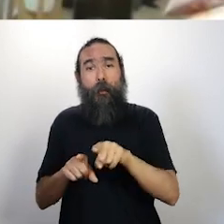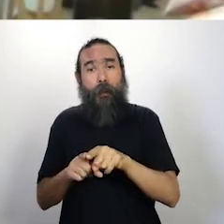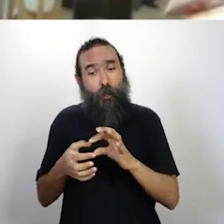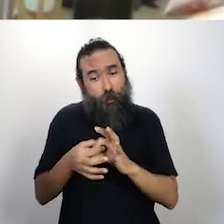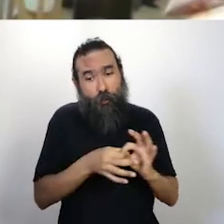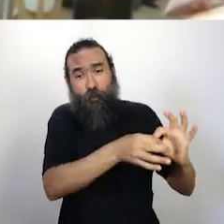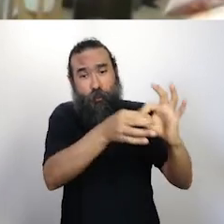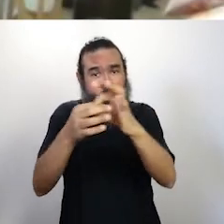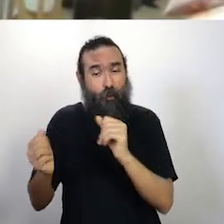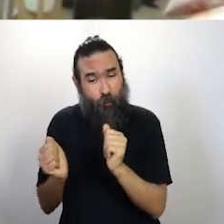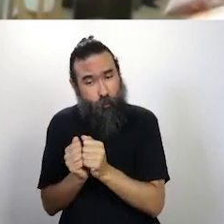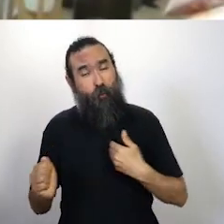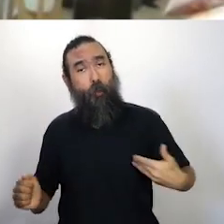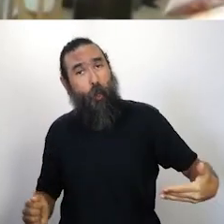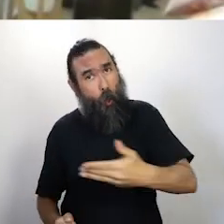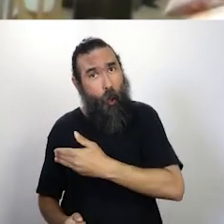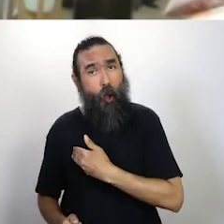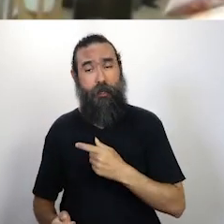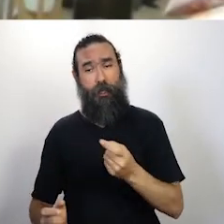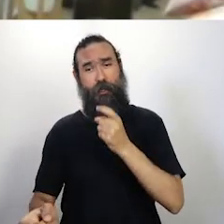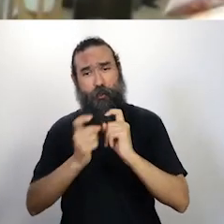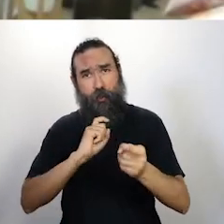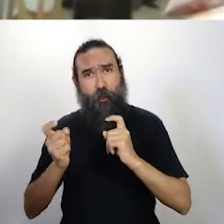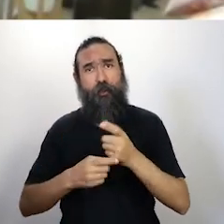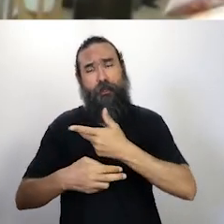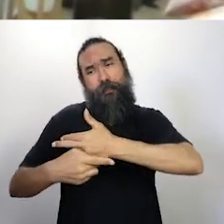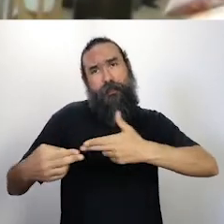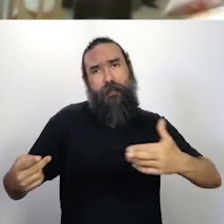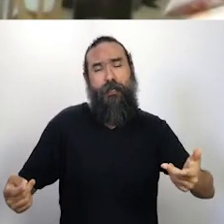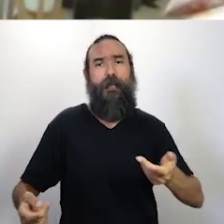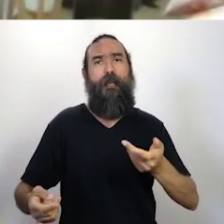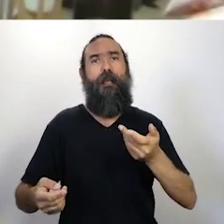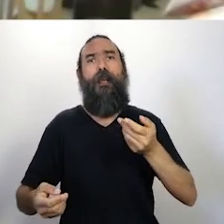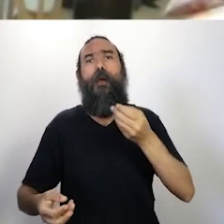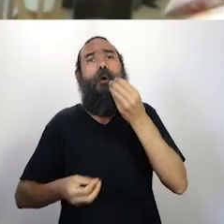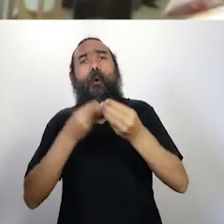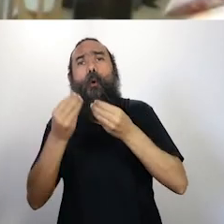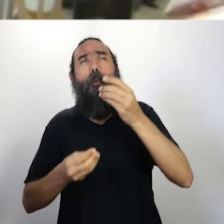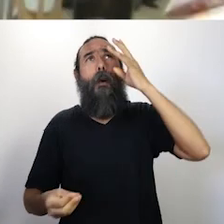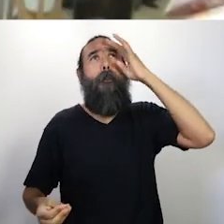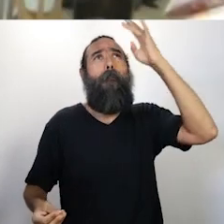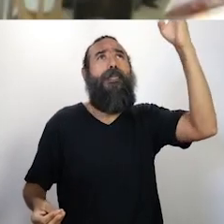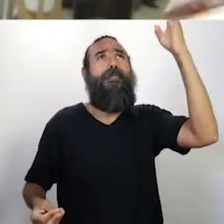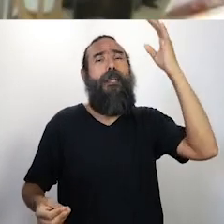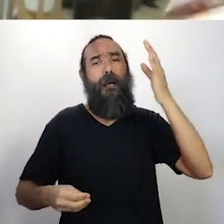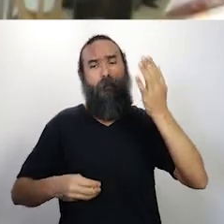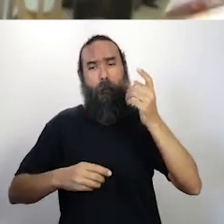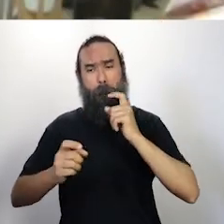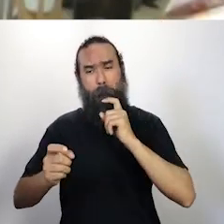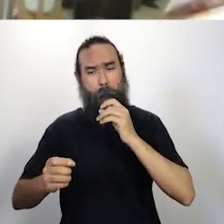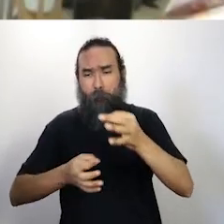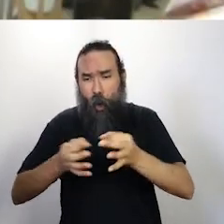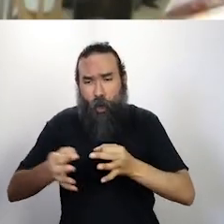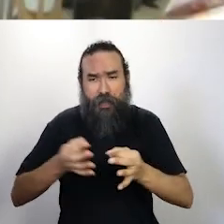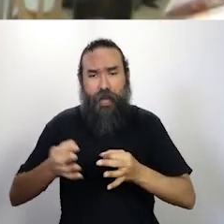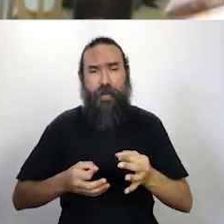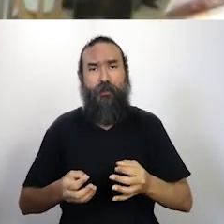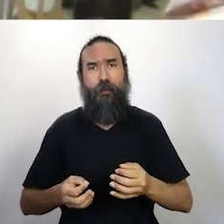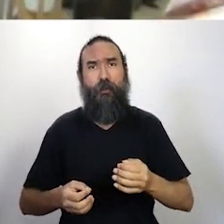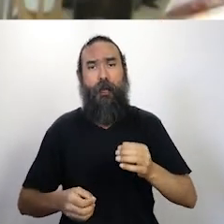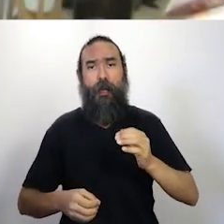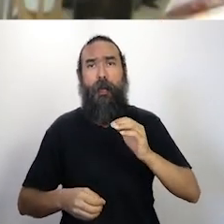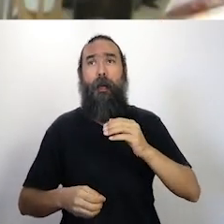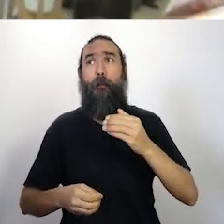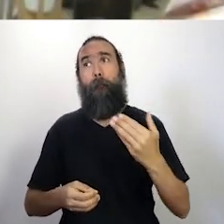roda com a gente para discutir para debater para ajudar a gente a pensar projetos e propostas para o nosso governo